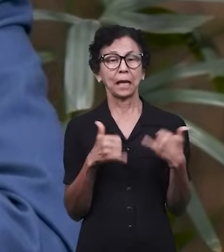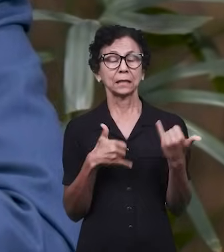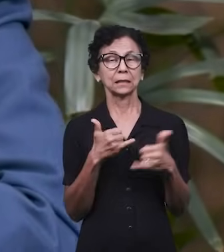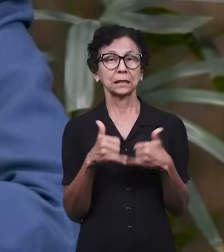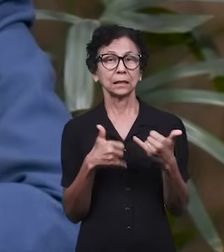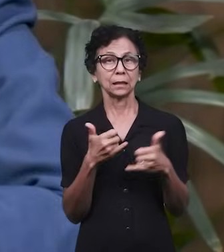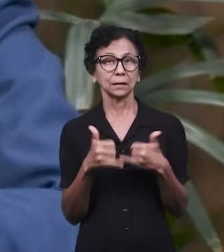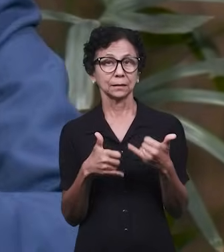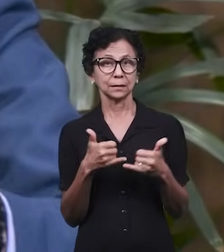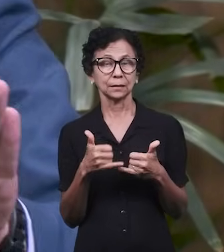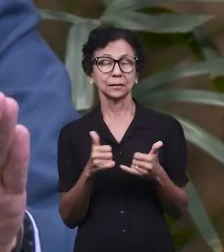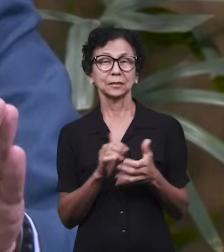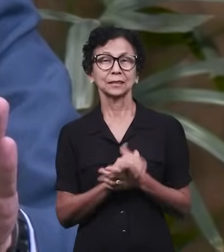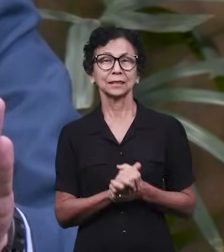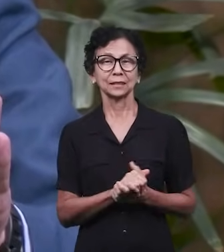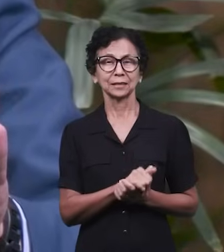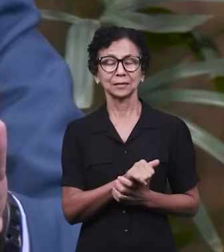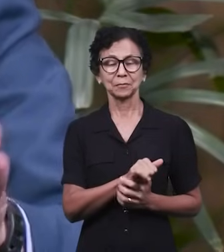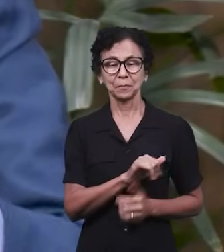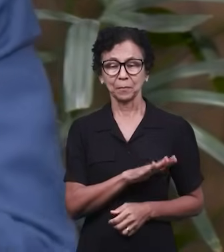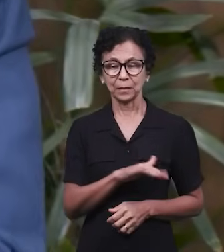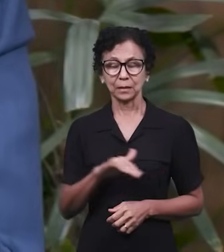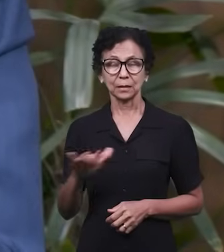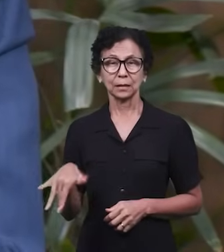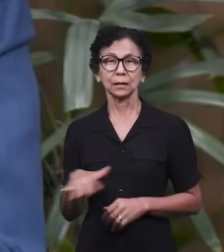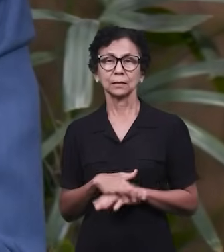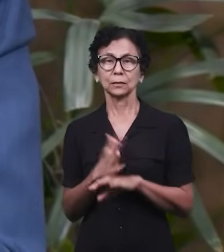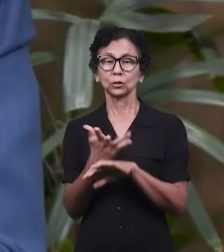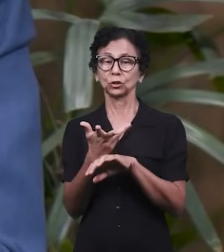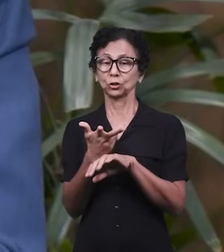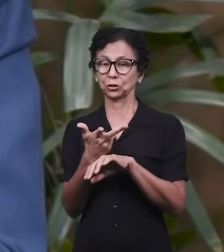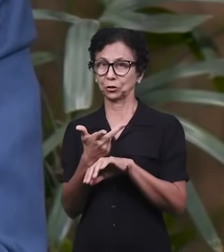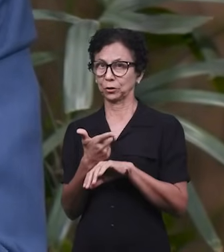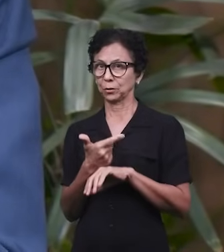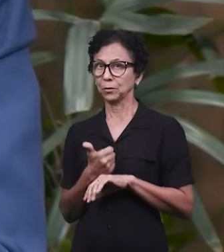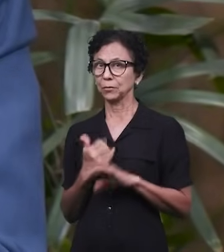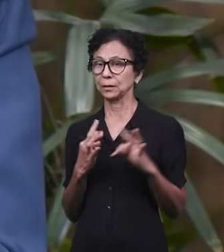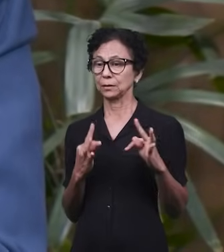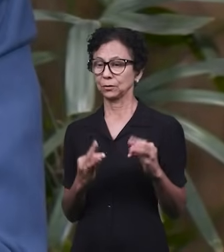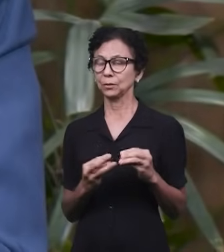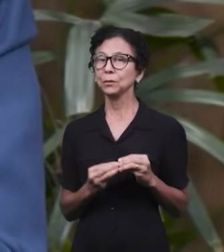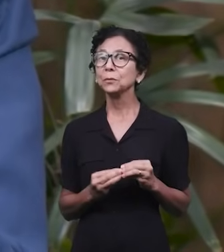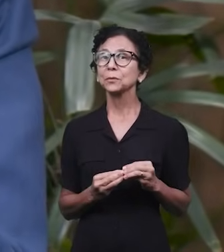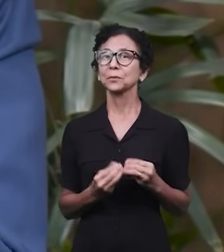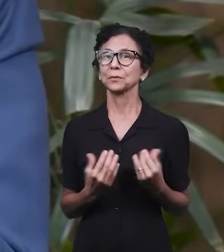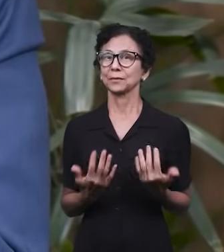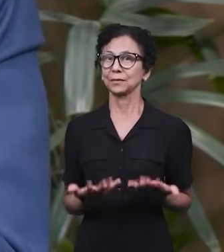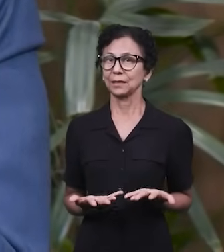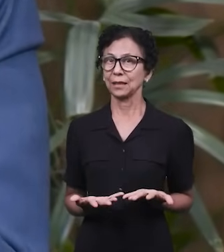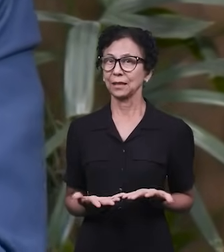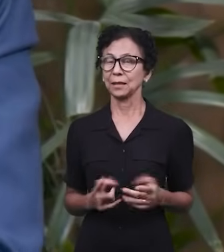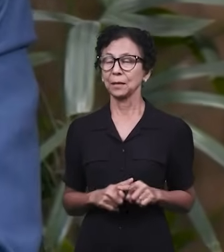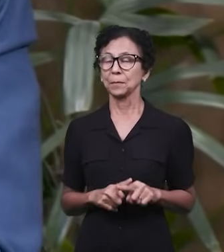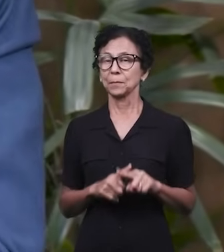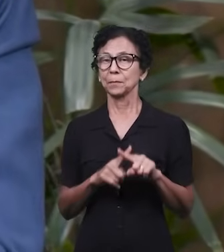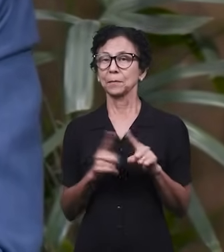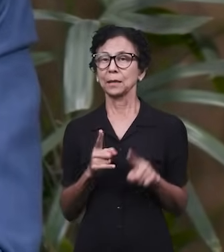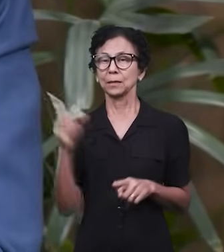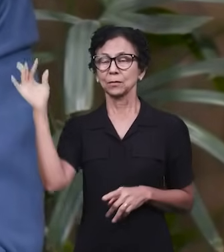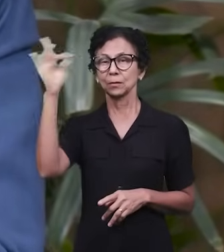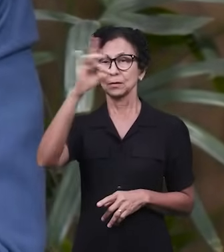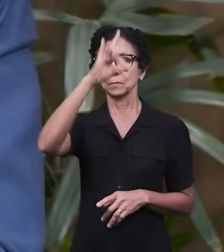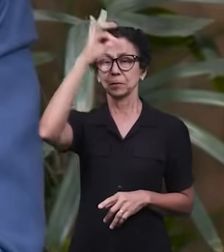uma capacidade de convencimento. Mas o Espírito Santo, ele chega e a presença do Senhor Jesus, ela dá essa